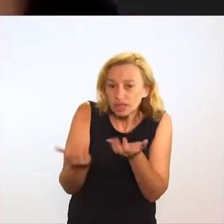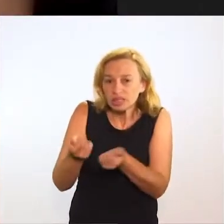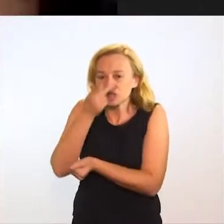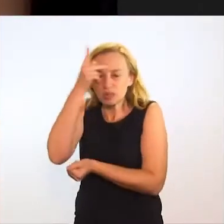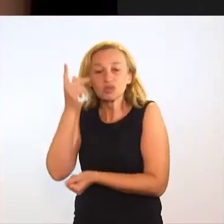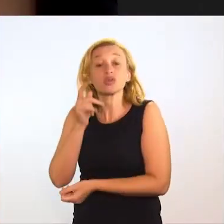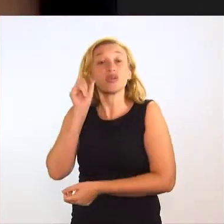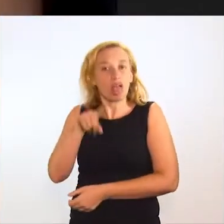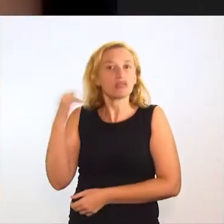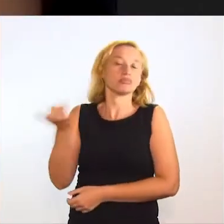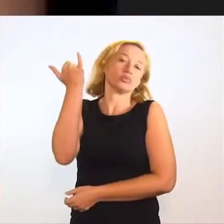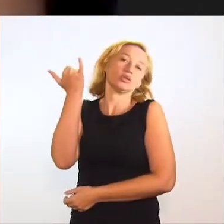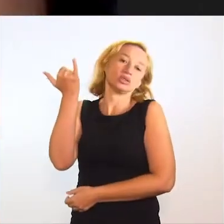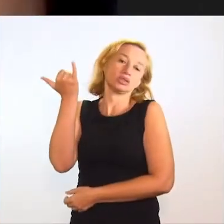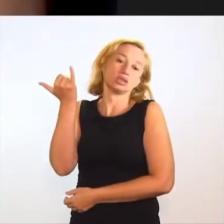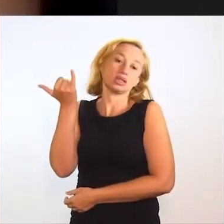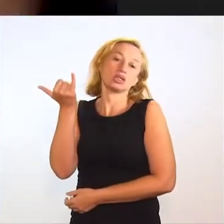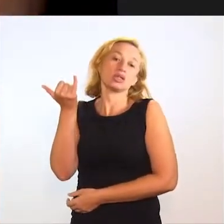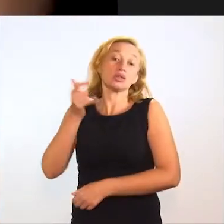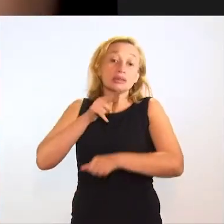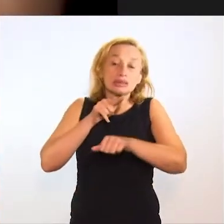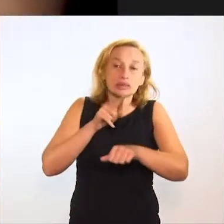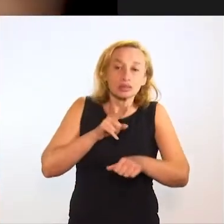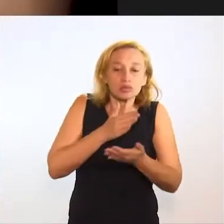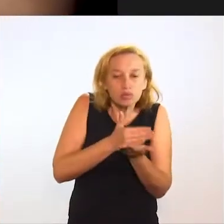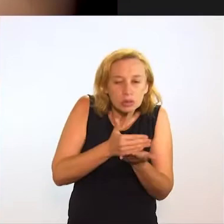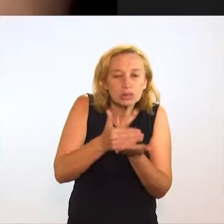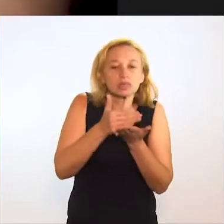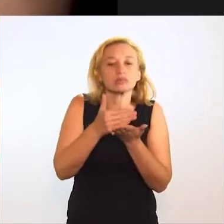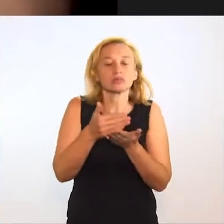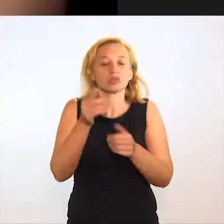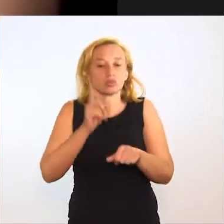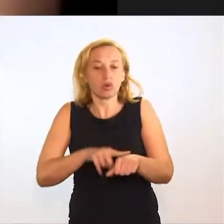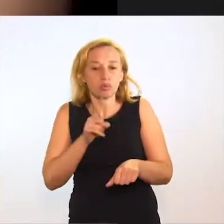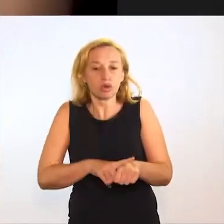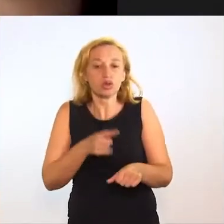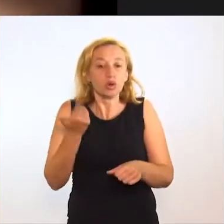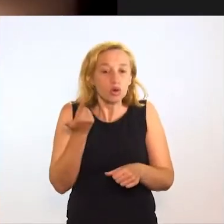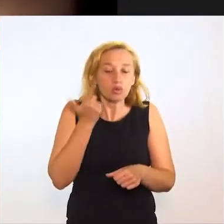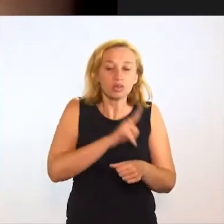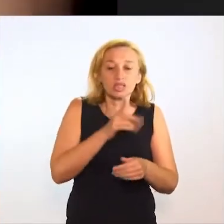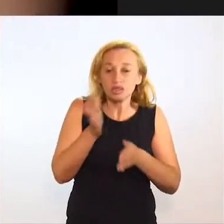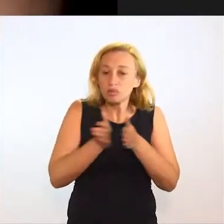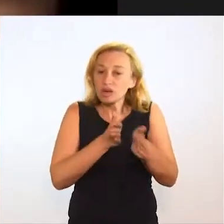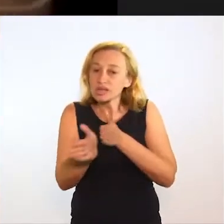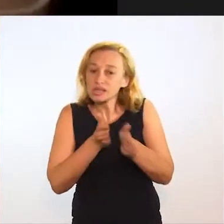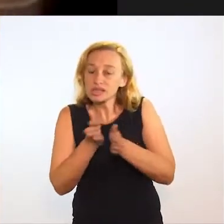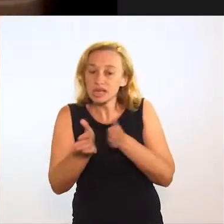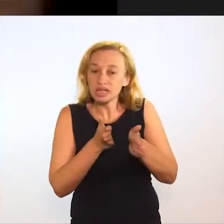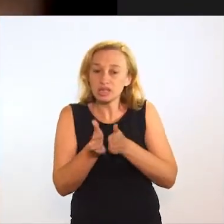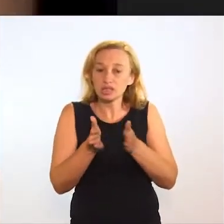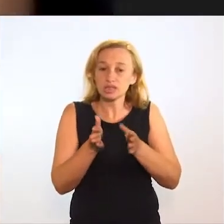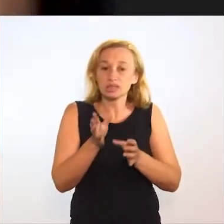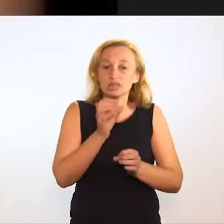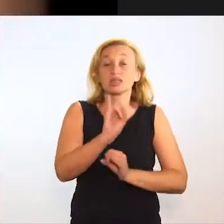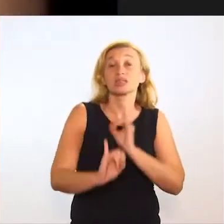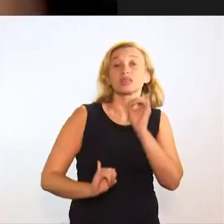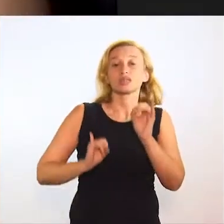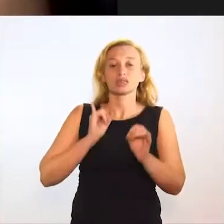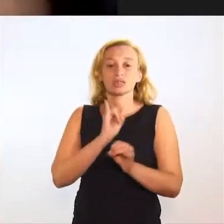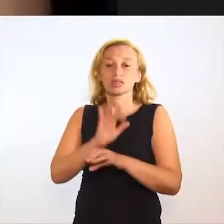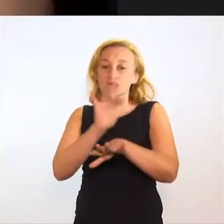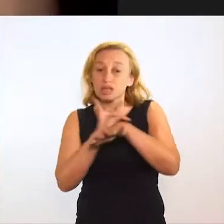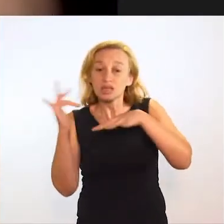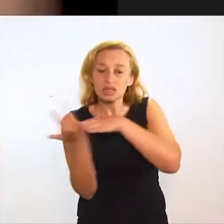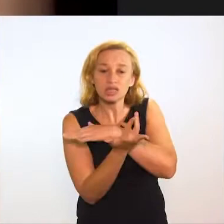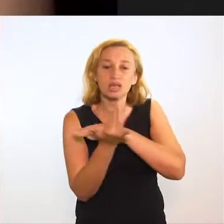movimento, e isso foi muito importante, porque a partir disso, a gente facilitou o acesso às